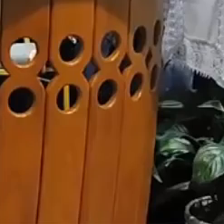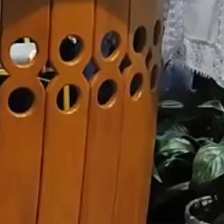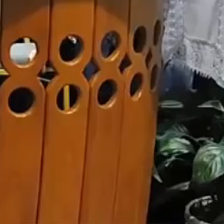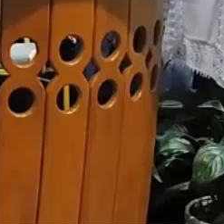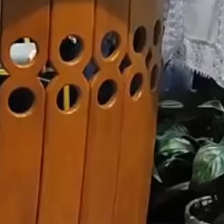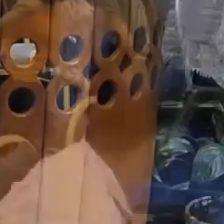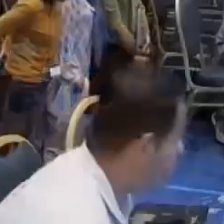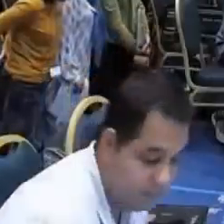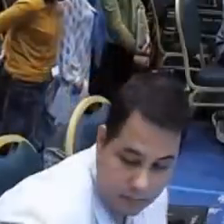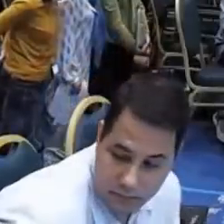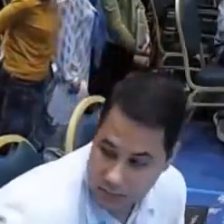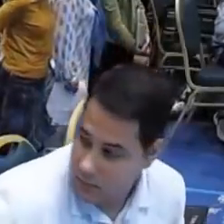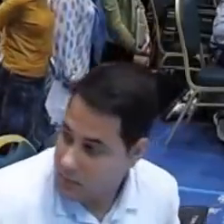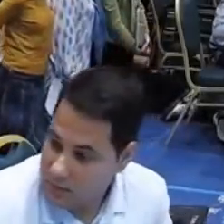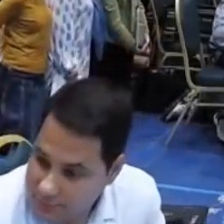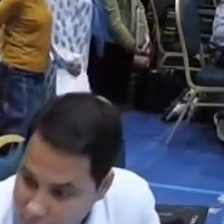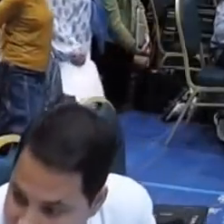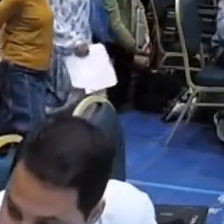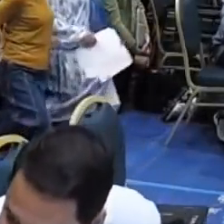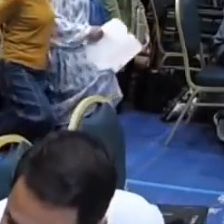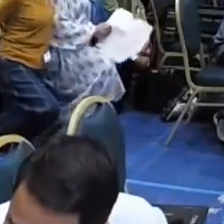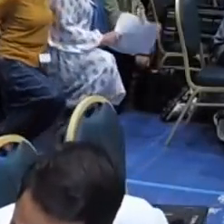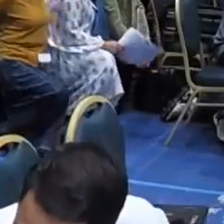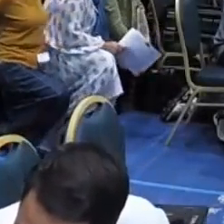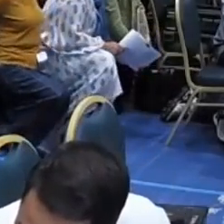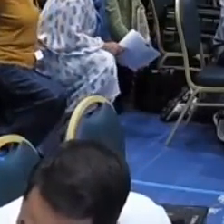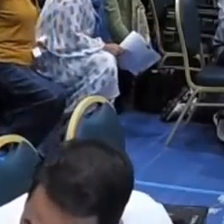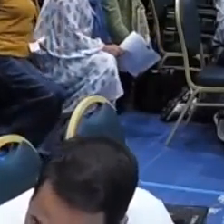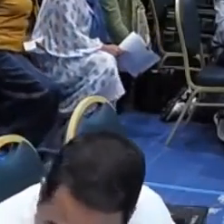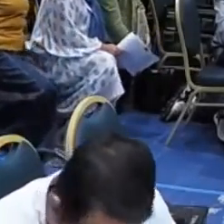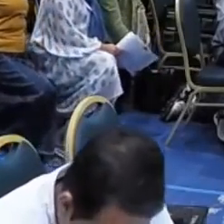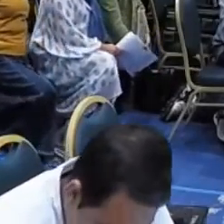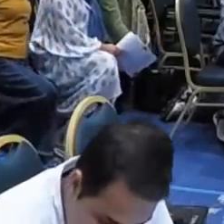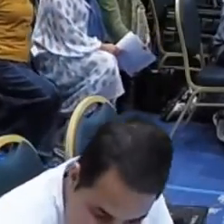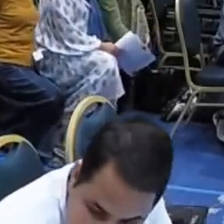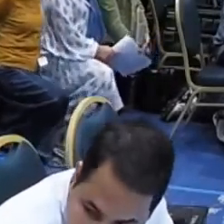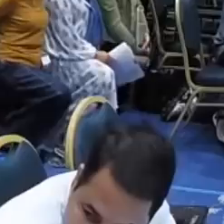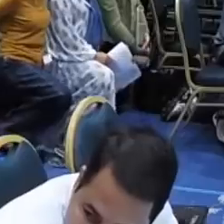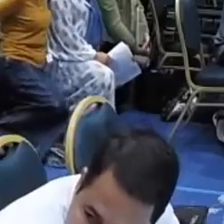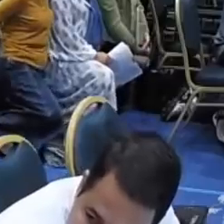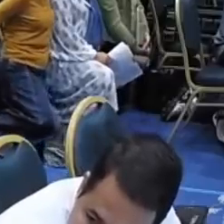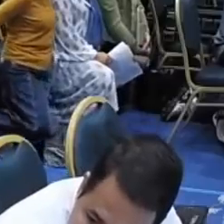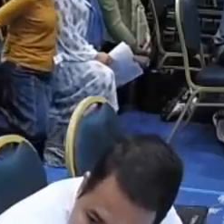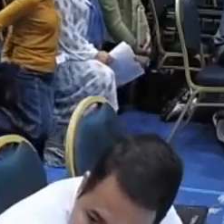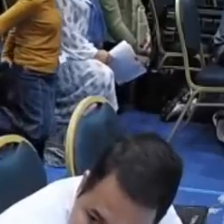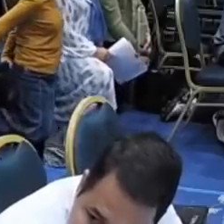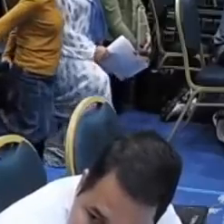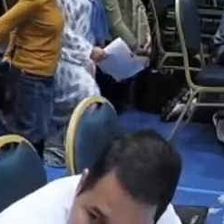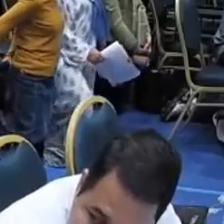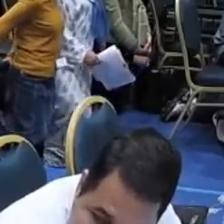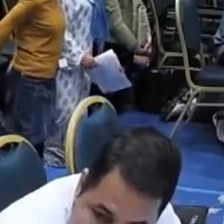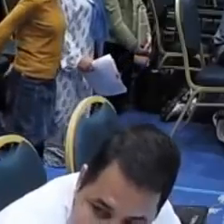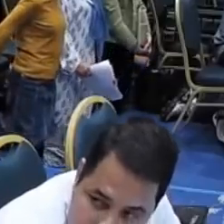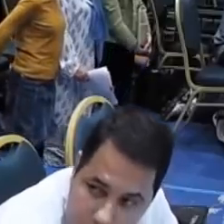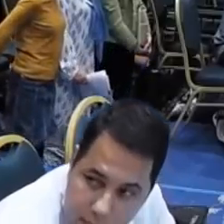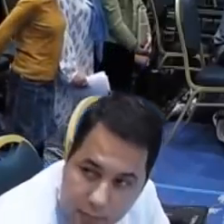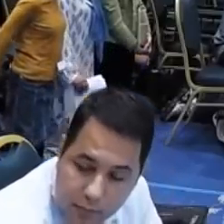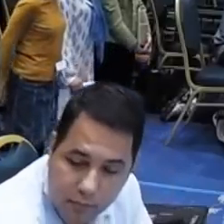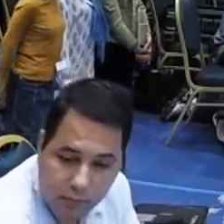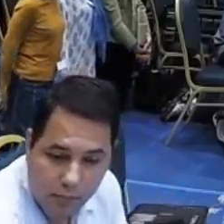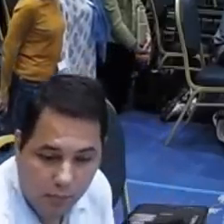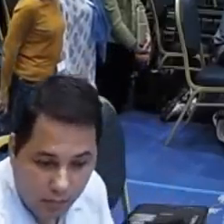Amém. And we pray in Jesus' name. Amen. Permaneçam ajoelhados. You may remain kneeling.